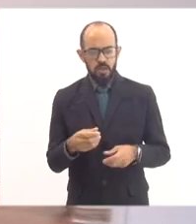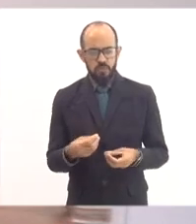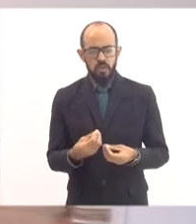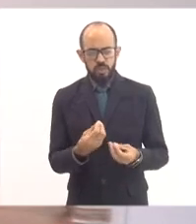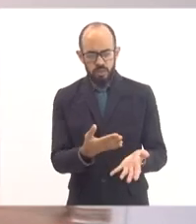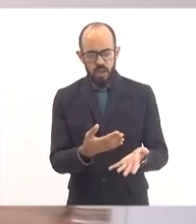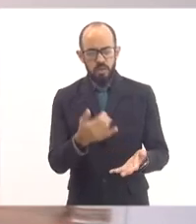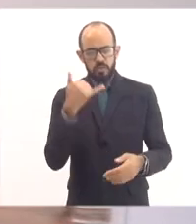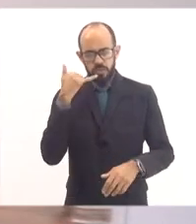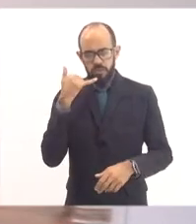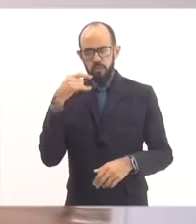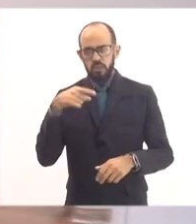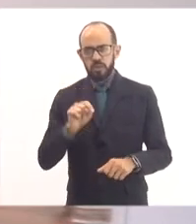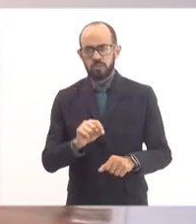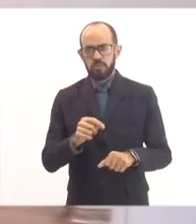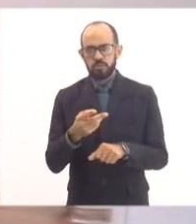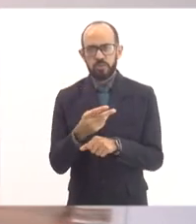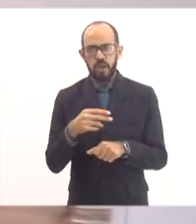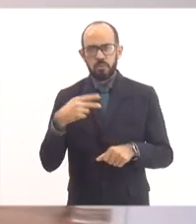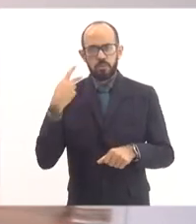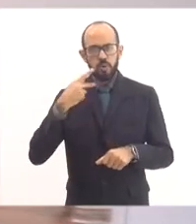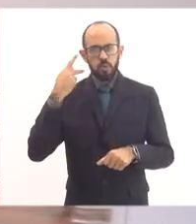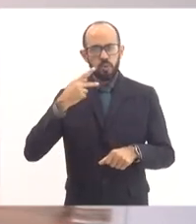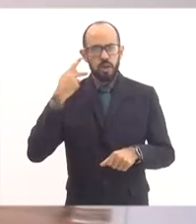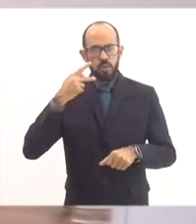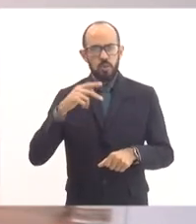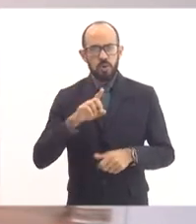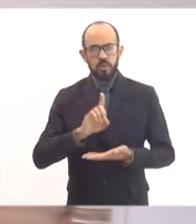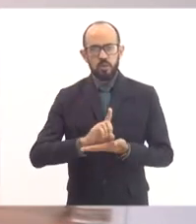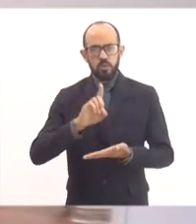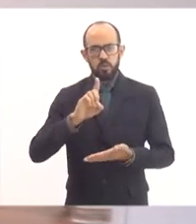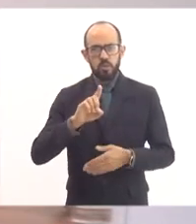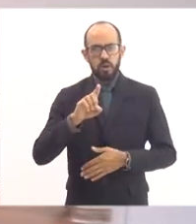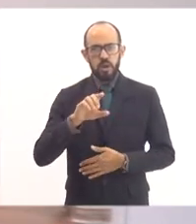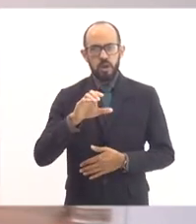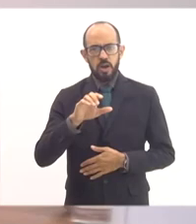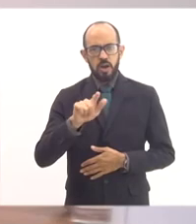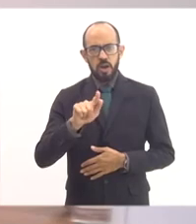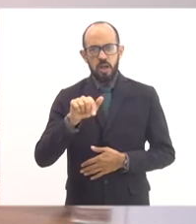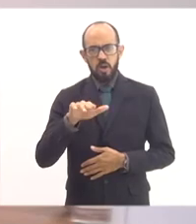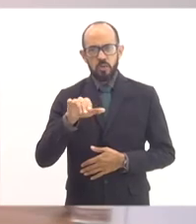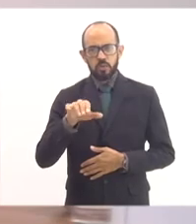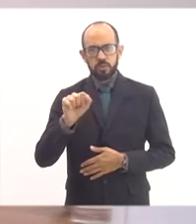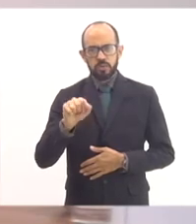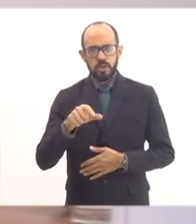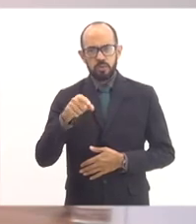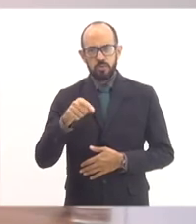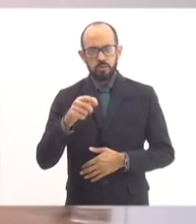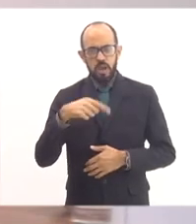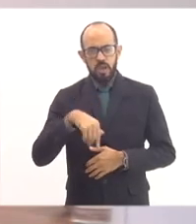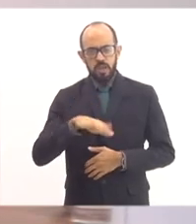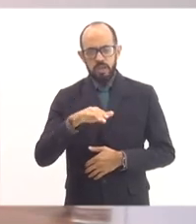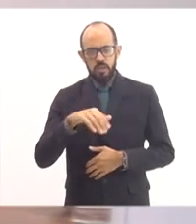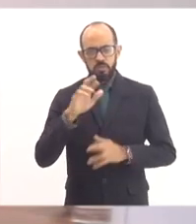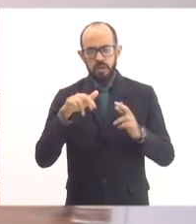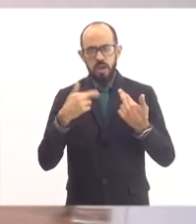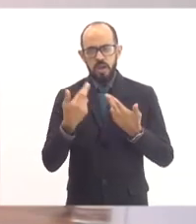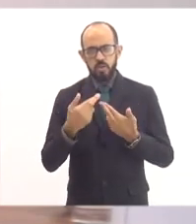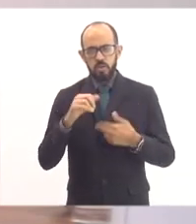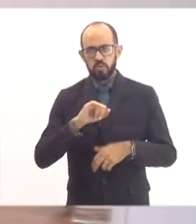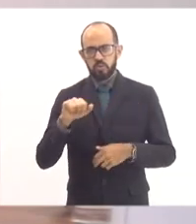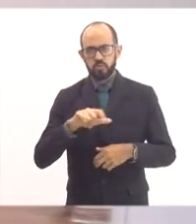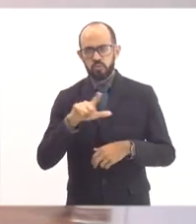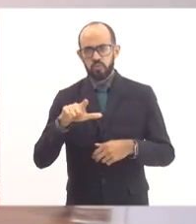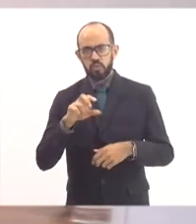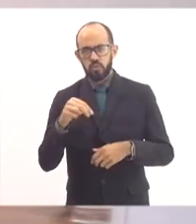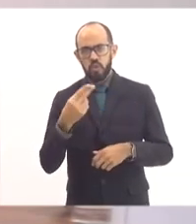à procuradora, doutora Gláucia, para buscar uma reunião, ainda em julho ou na semana que vem,